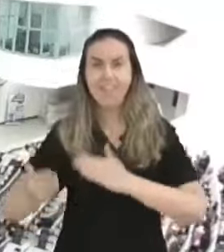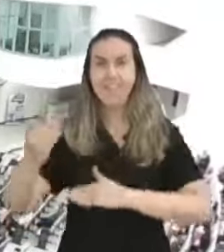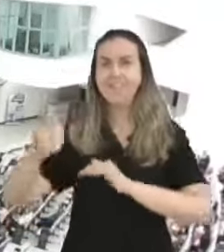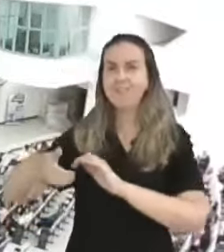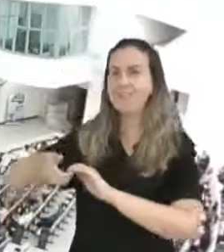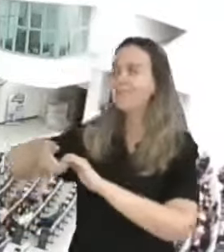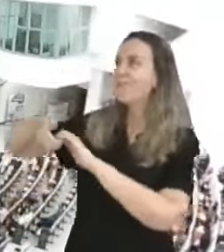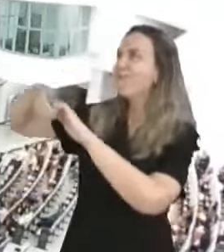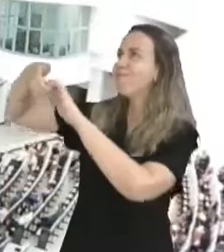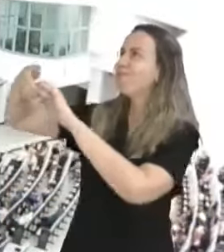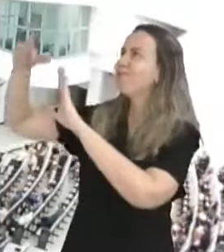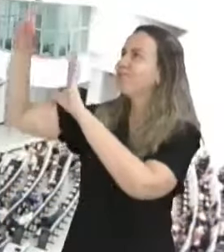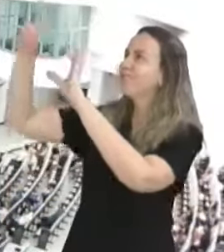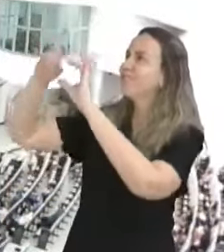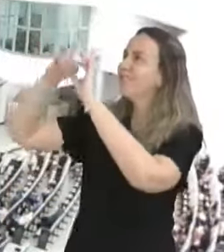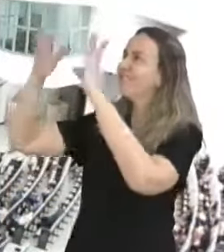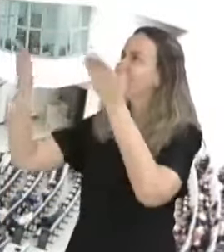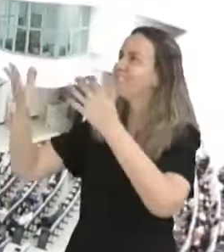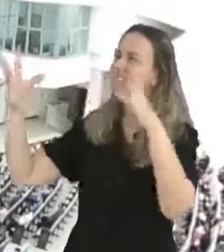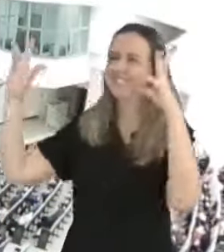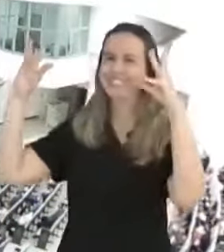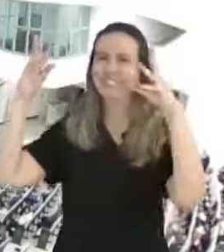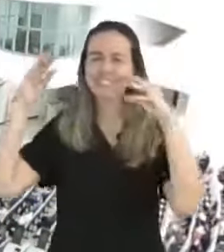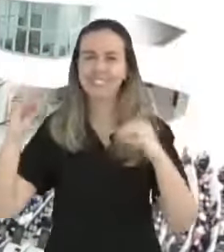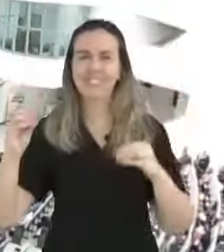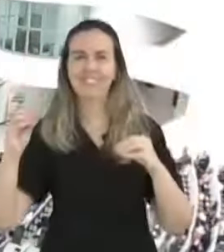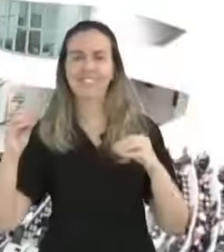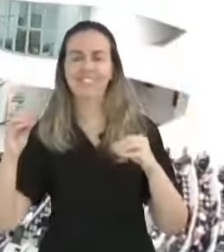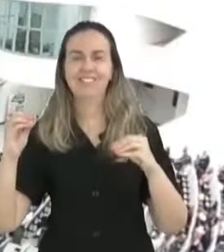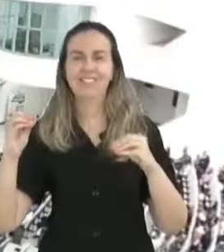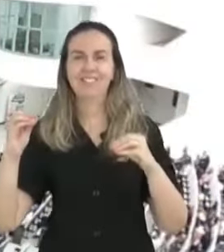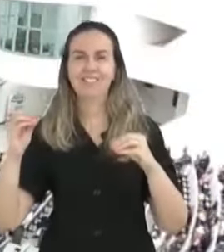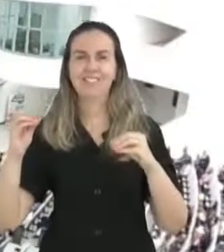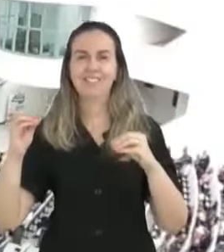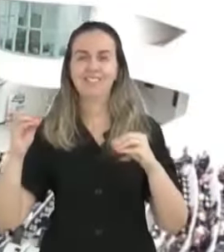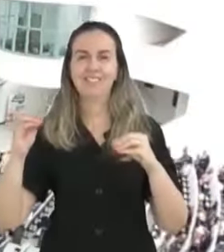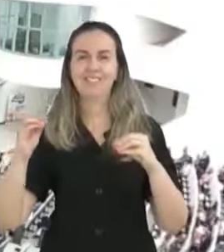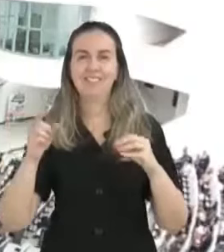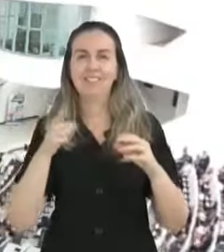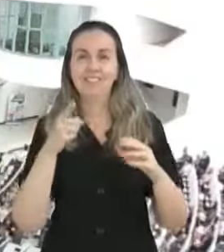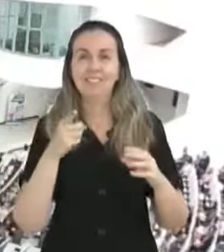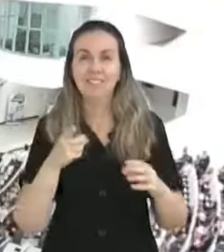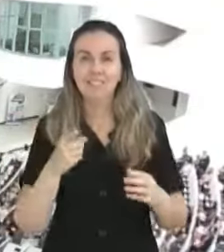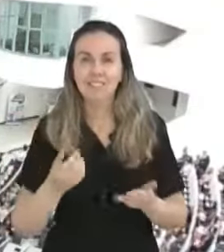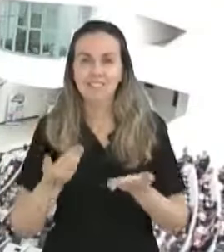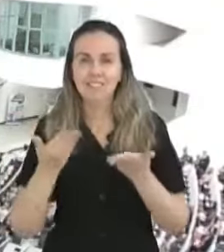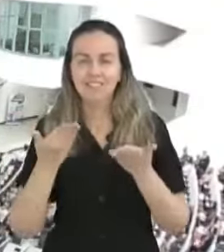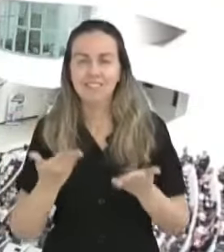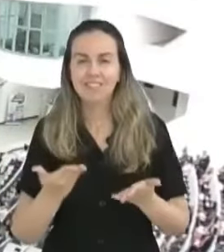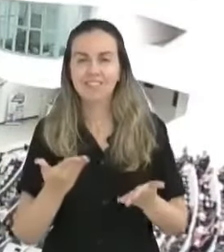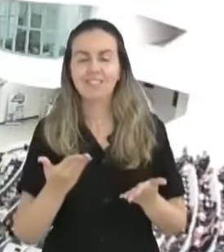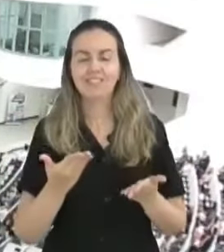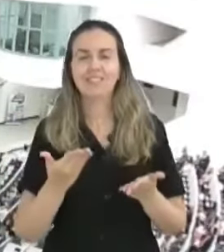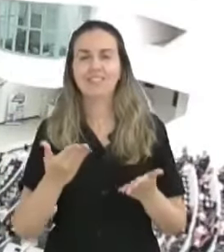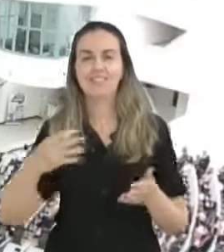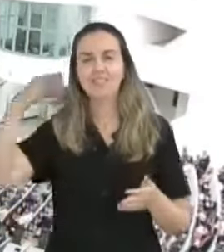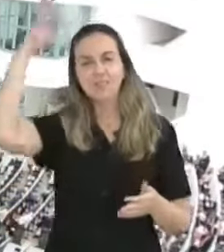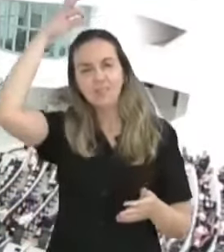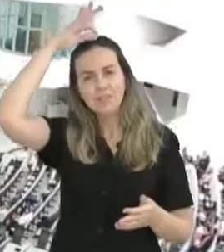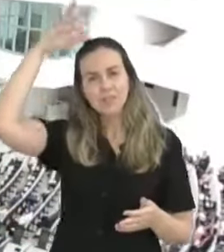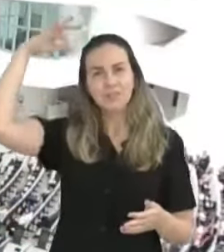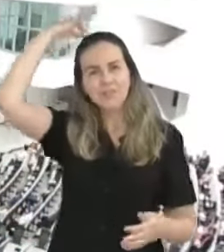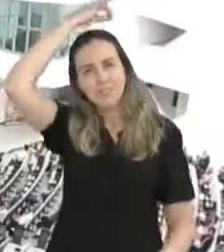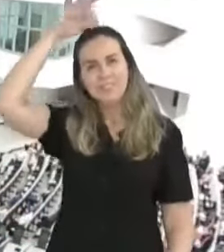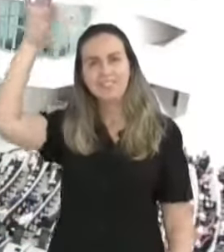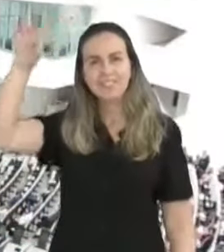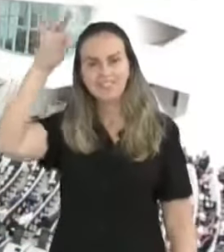renovando pessoas esta noite. Você que já faz muitos meses que não fala em novas línguas, esta